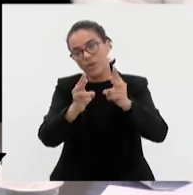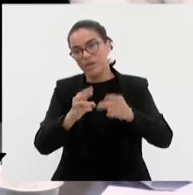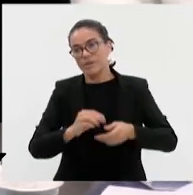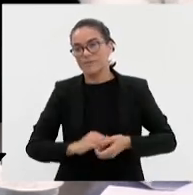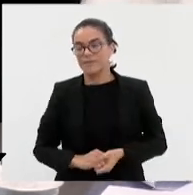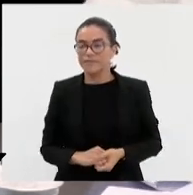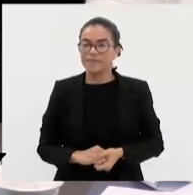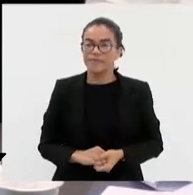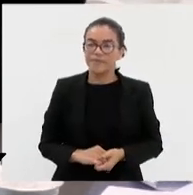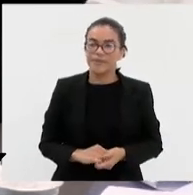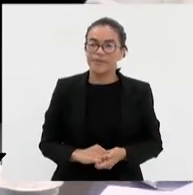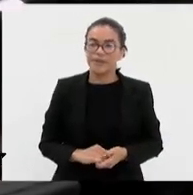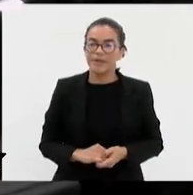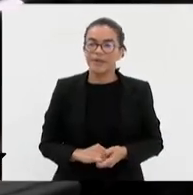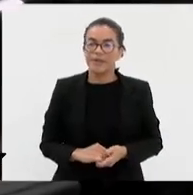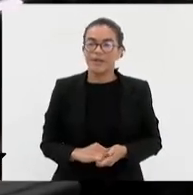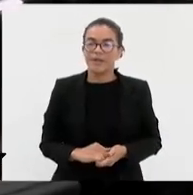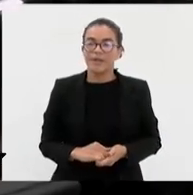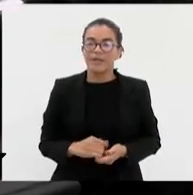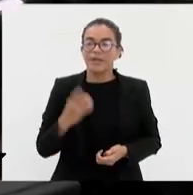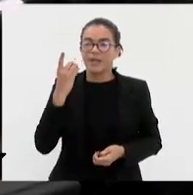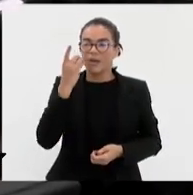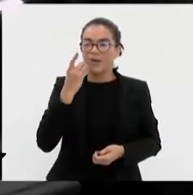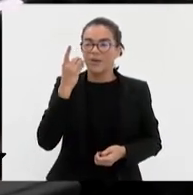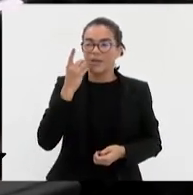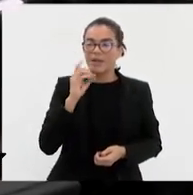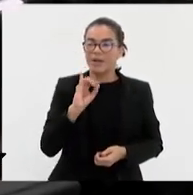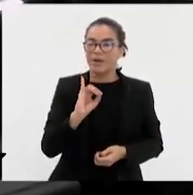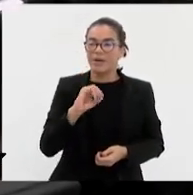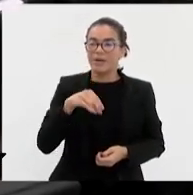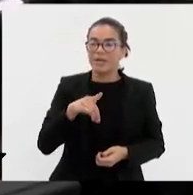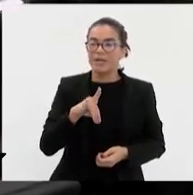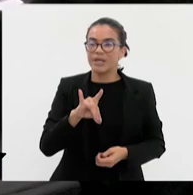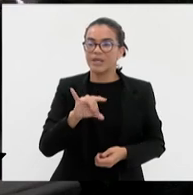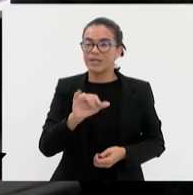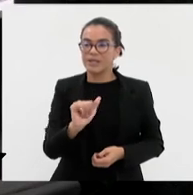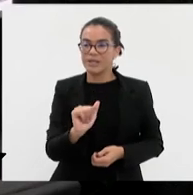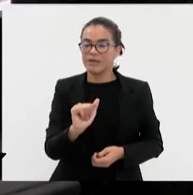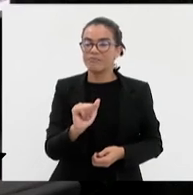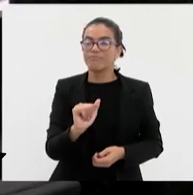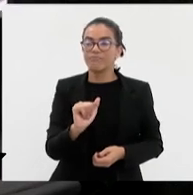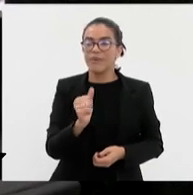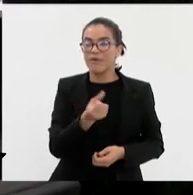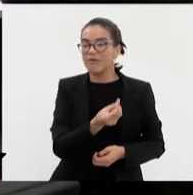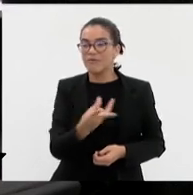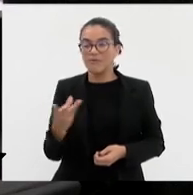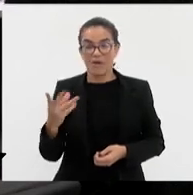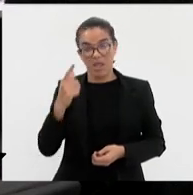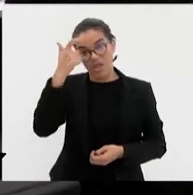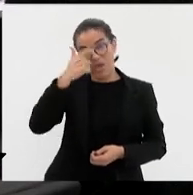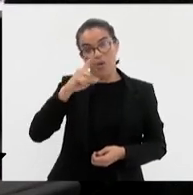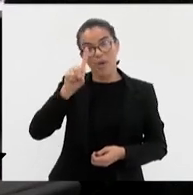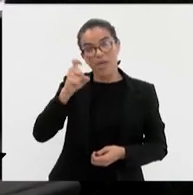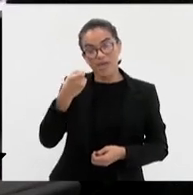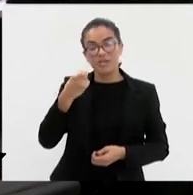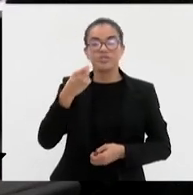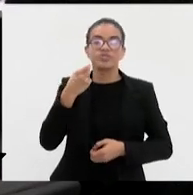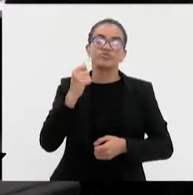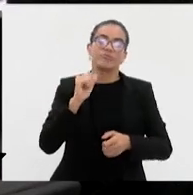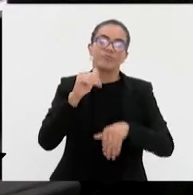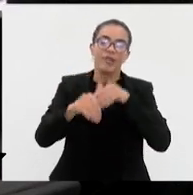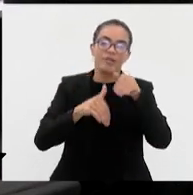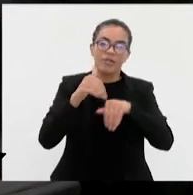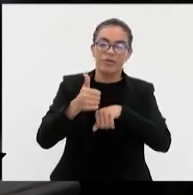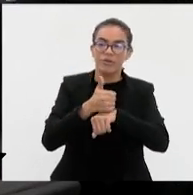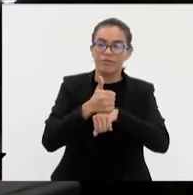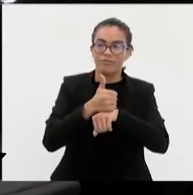Aí. Deputada Índia Armelau e deputada Célia Jordão. Eu pedi uma fala porque eu acho que aqui, muitos não sabem, eu fui atleta profissional de natação por anos.